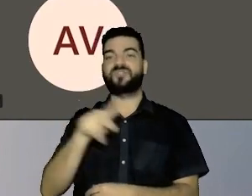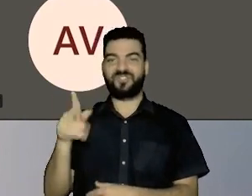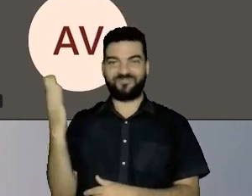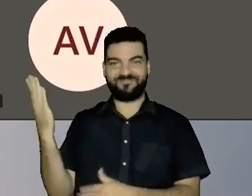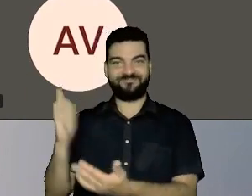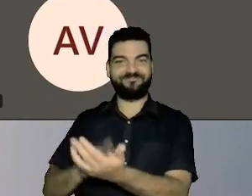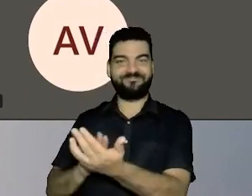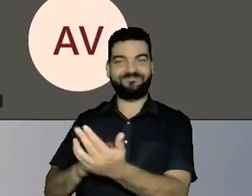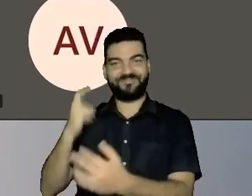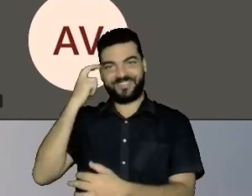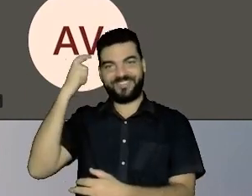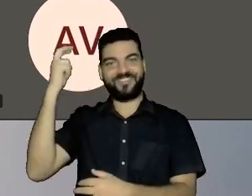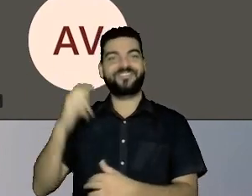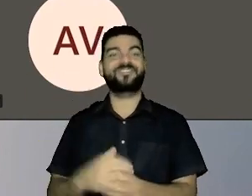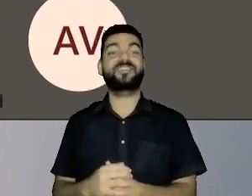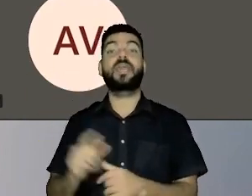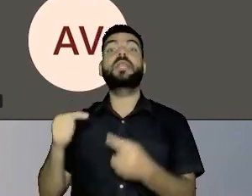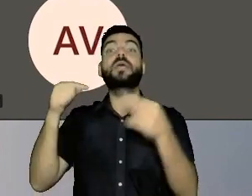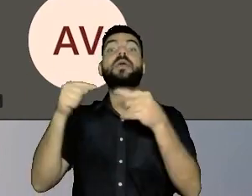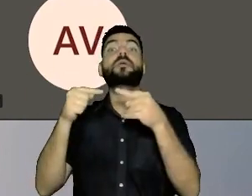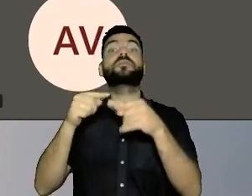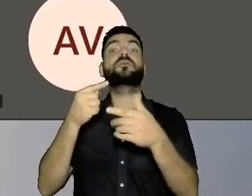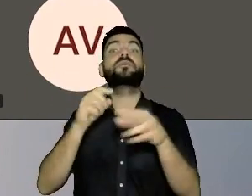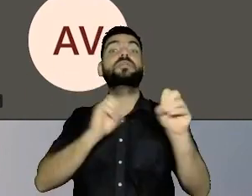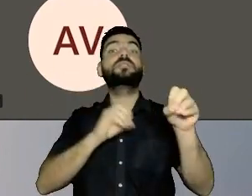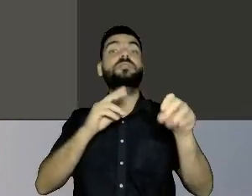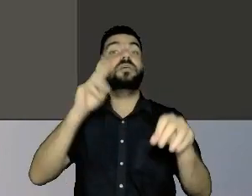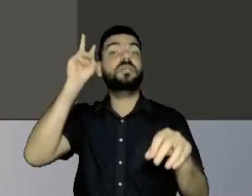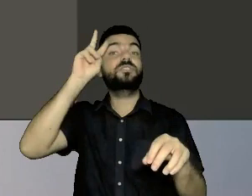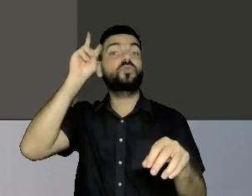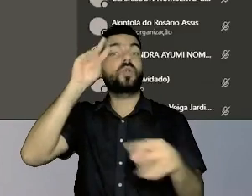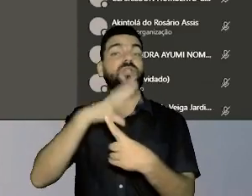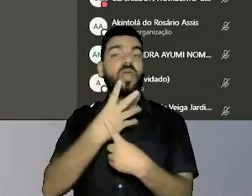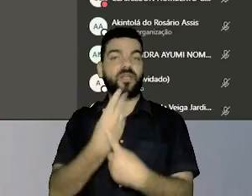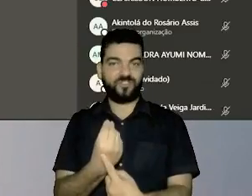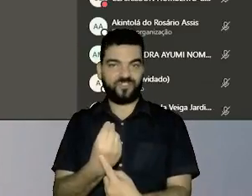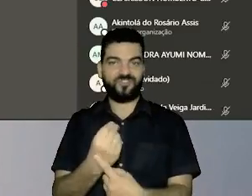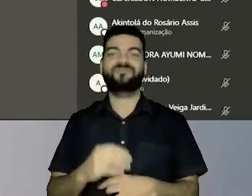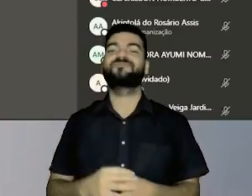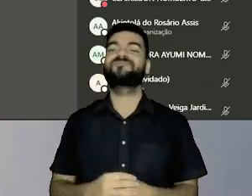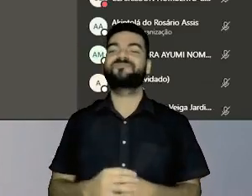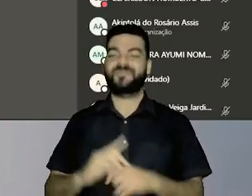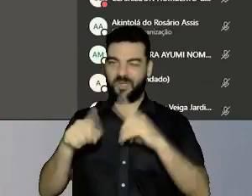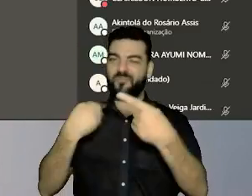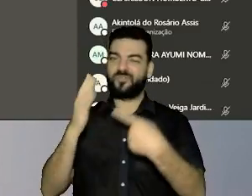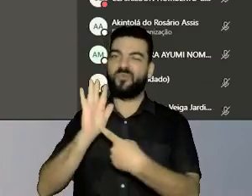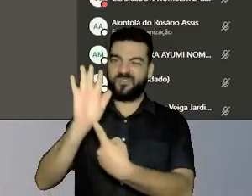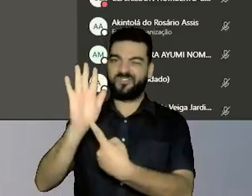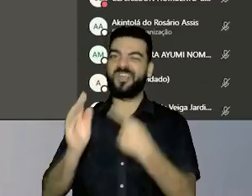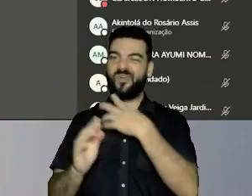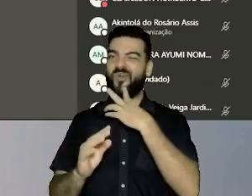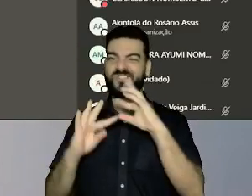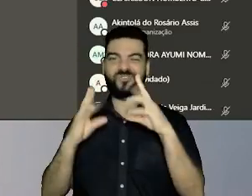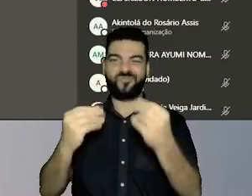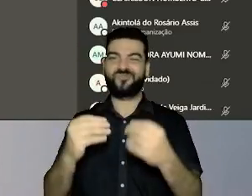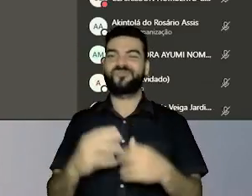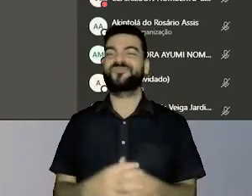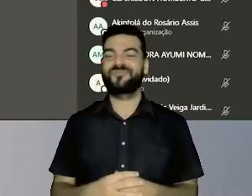é professor de História da Arte. Mais tarde eu vou apresentar ele direitinho para vocês, mas ele sabe tudo de arte e vai falar de arte para